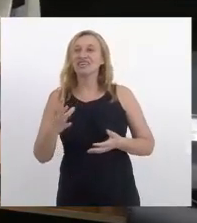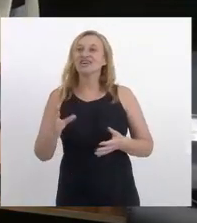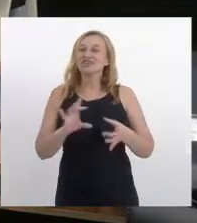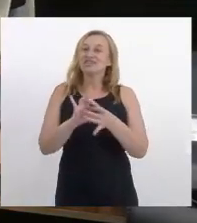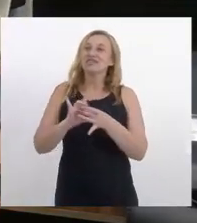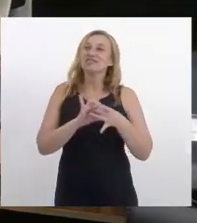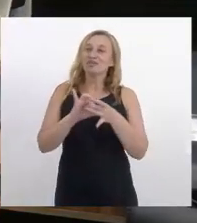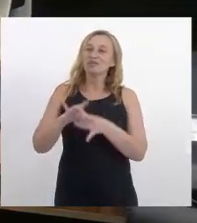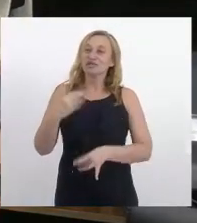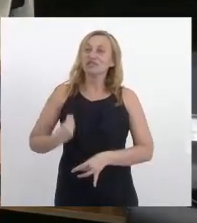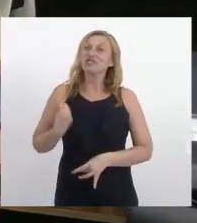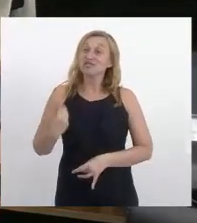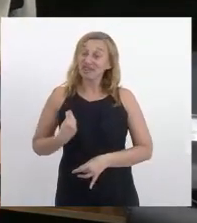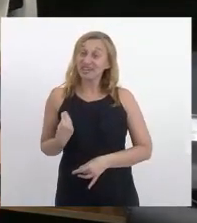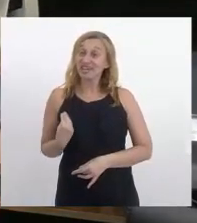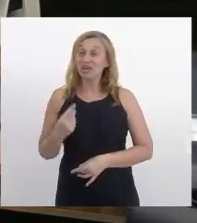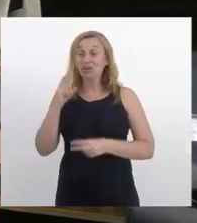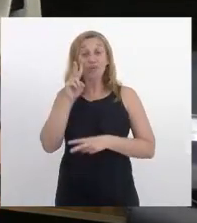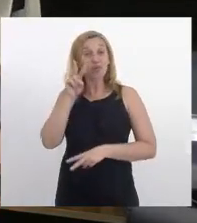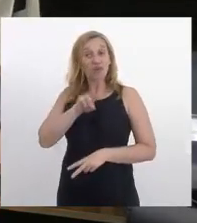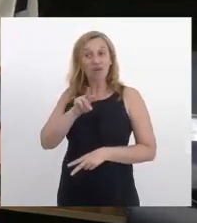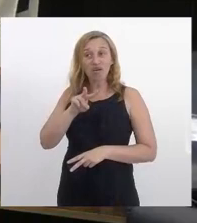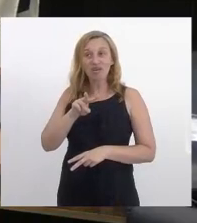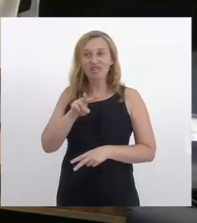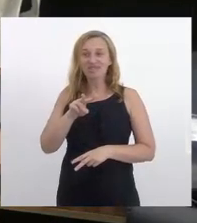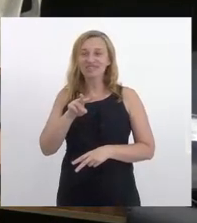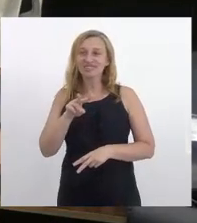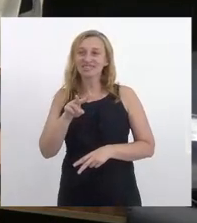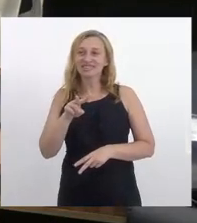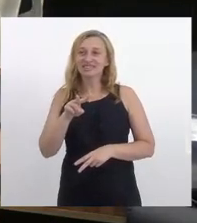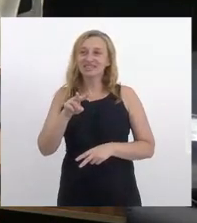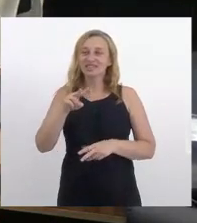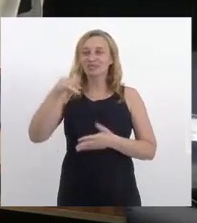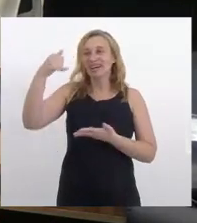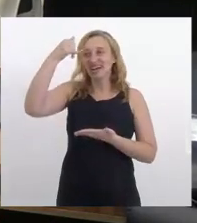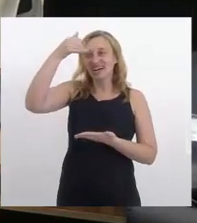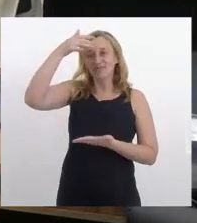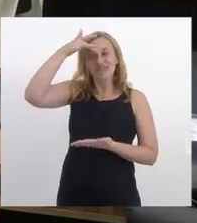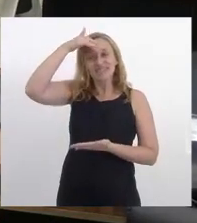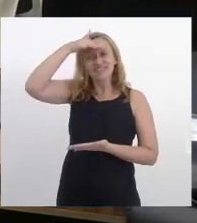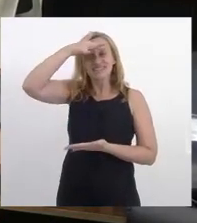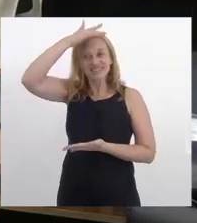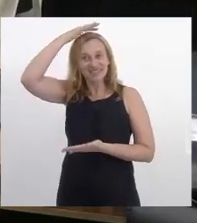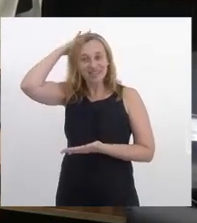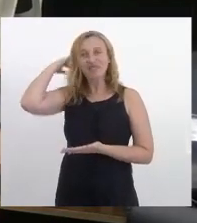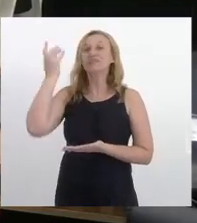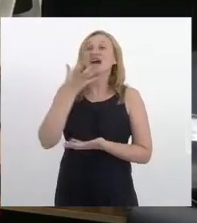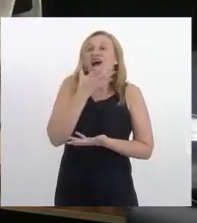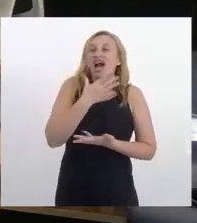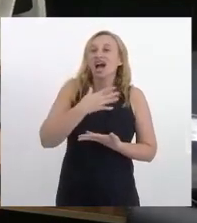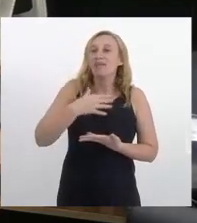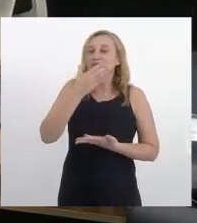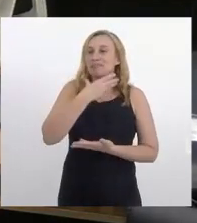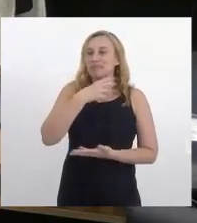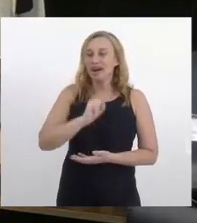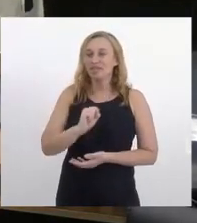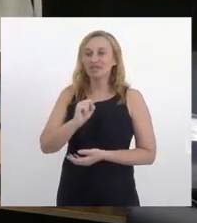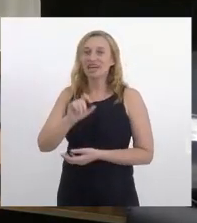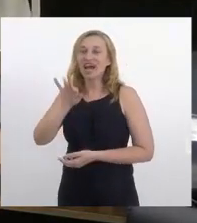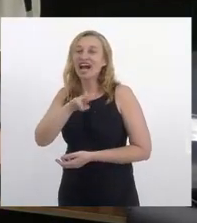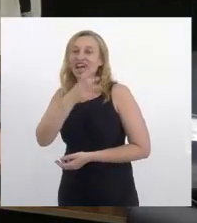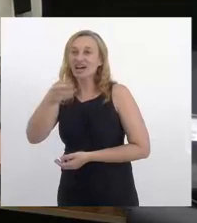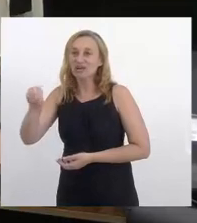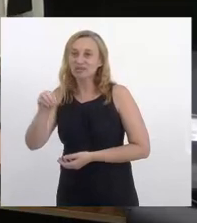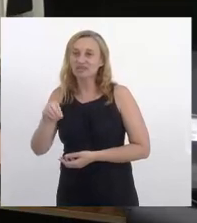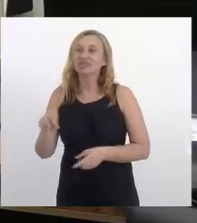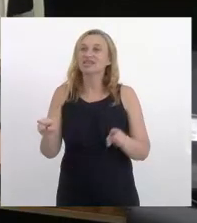união. É como óleo precioso sobre a cabeça que desce sobre a barba de Arão, que desce sobre